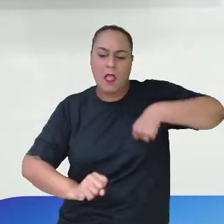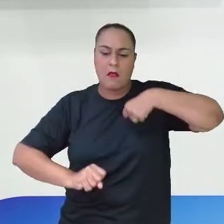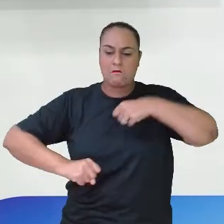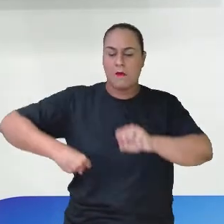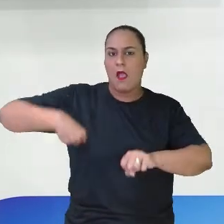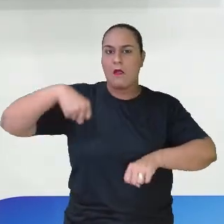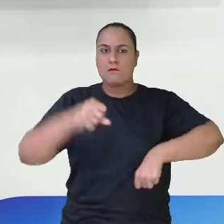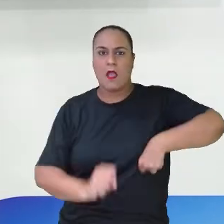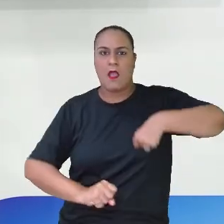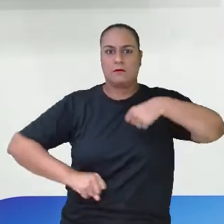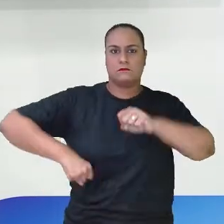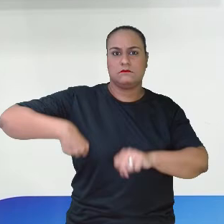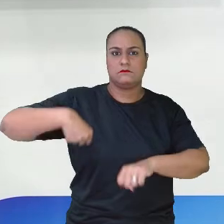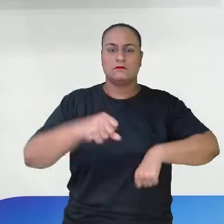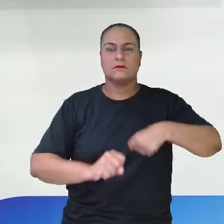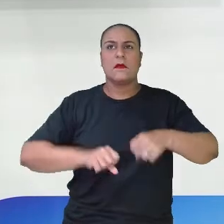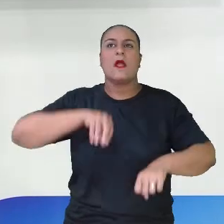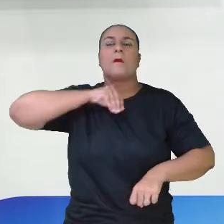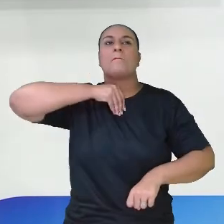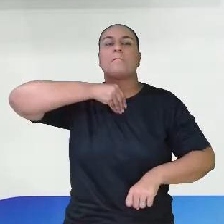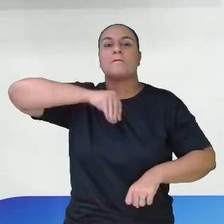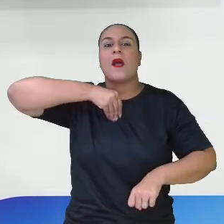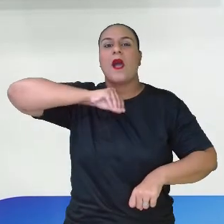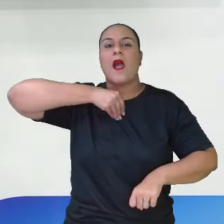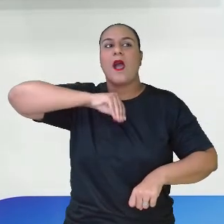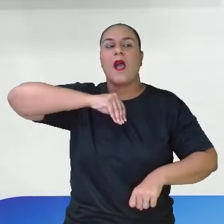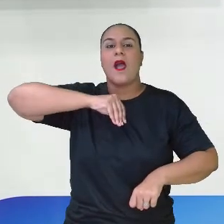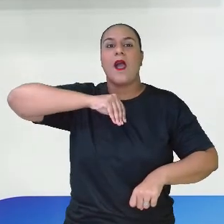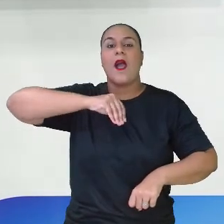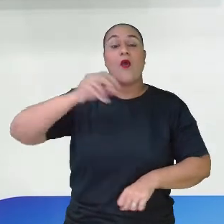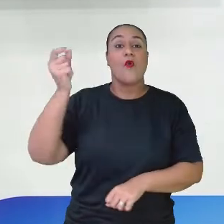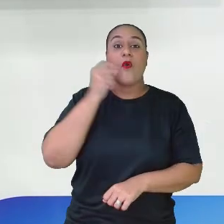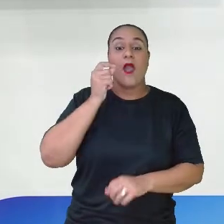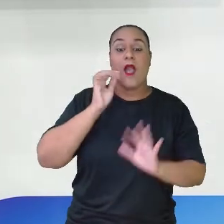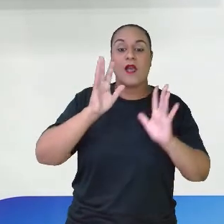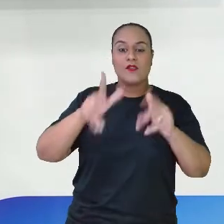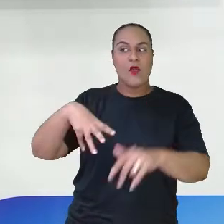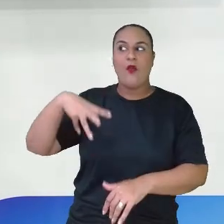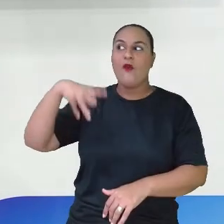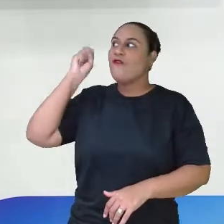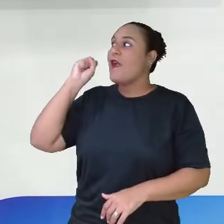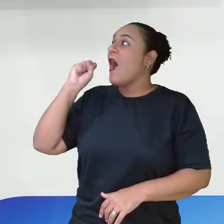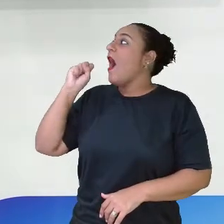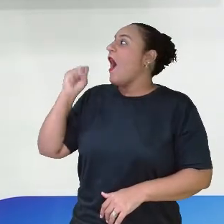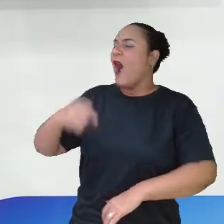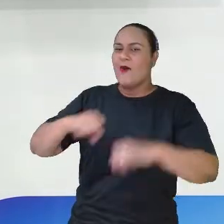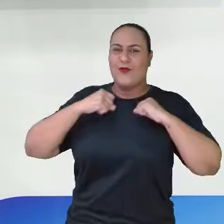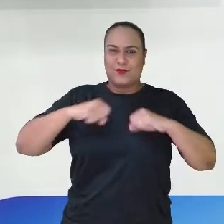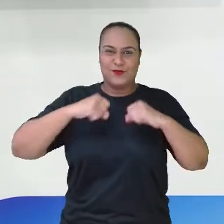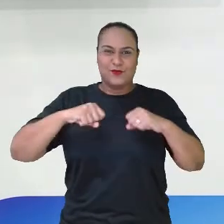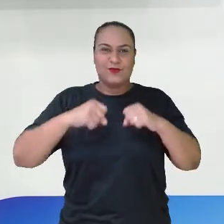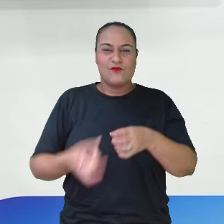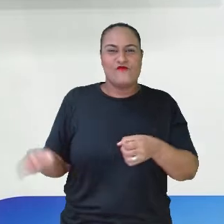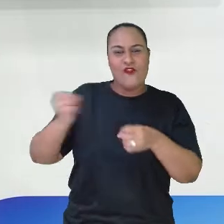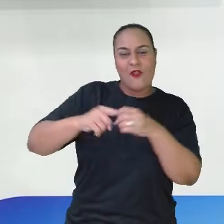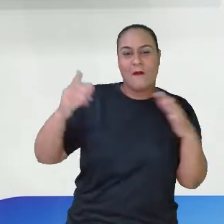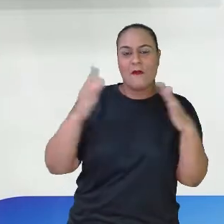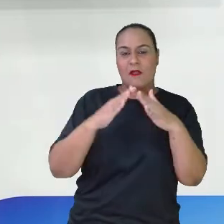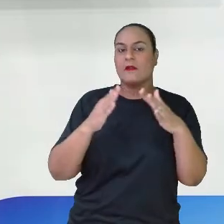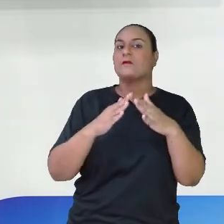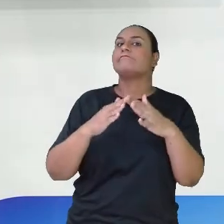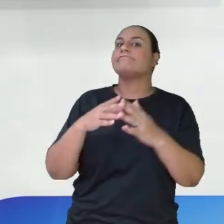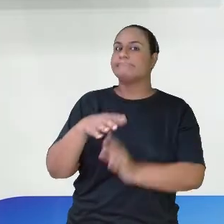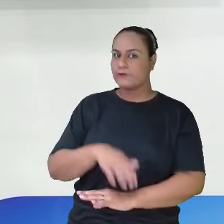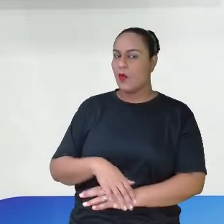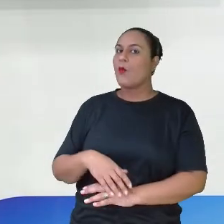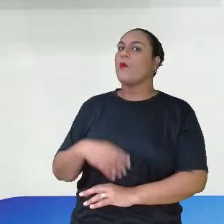caminhando, correndo, aí os ratos, ó, iam escutar o barulho e correr para as suas tocas. Então a ideia